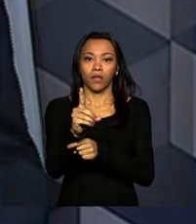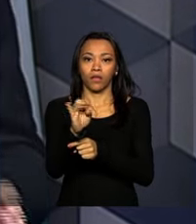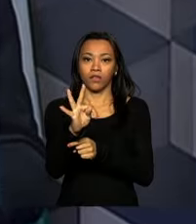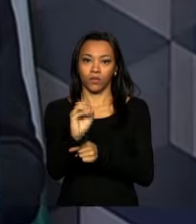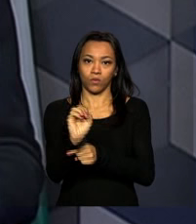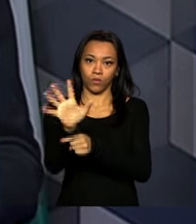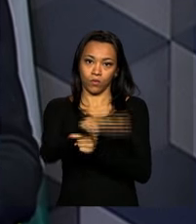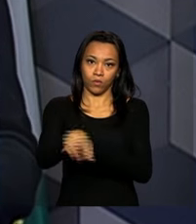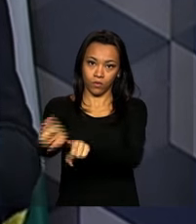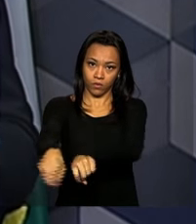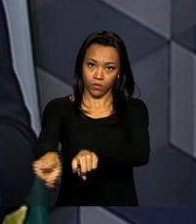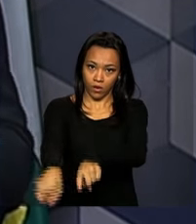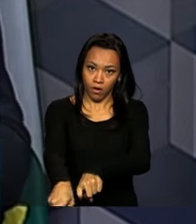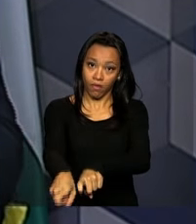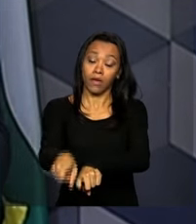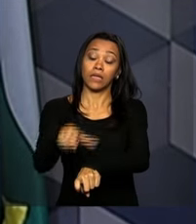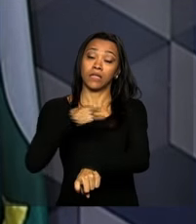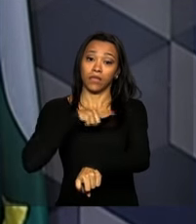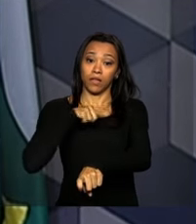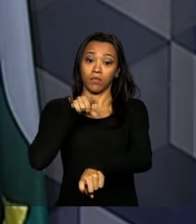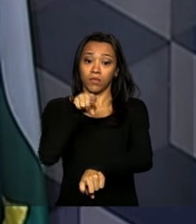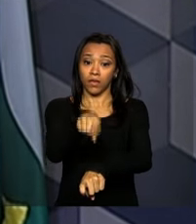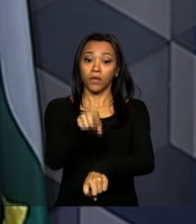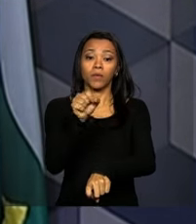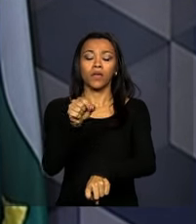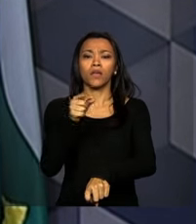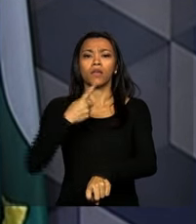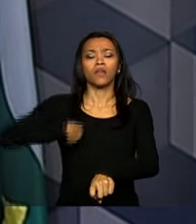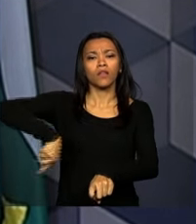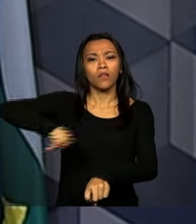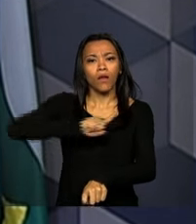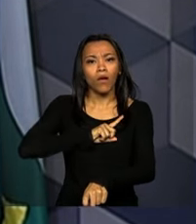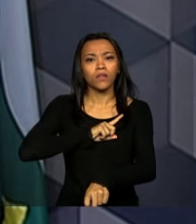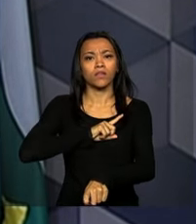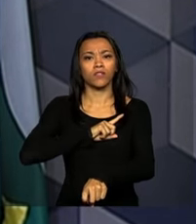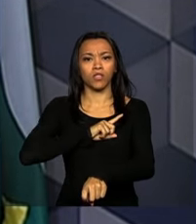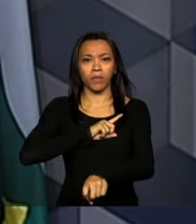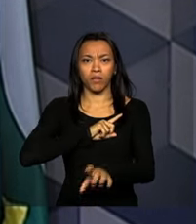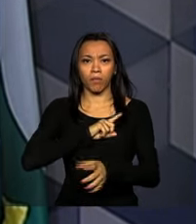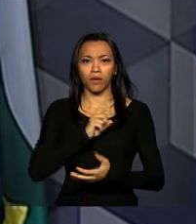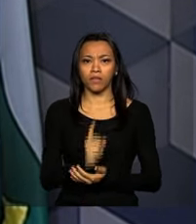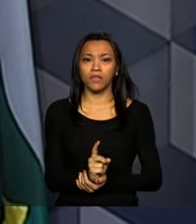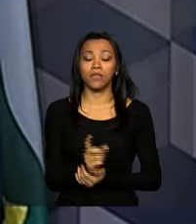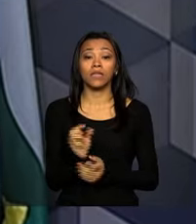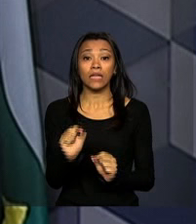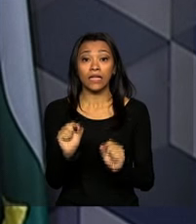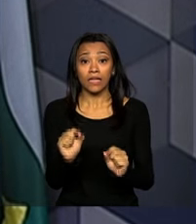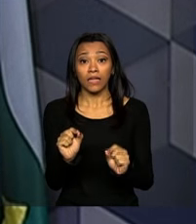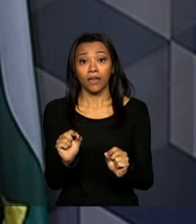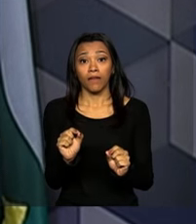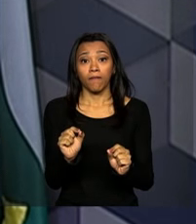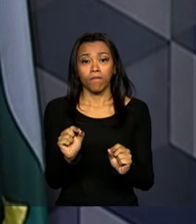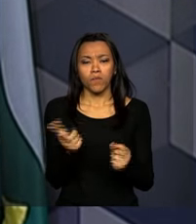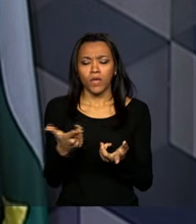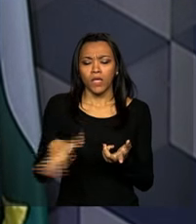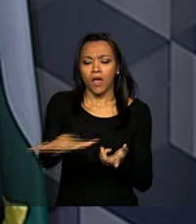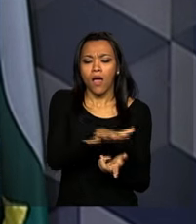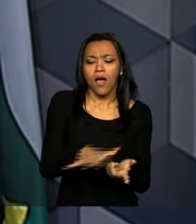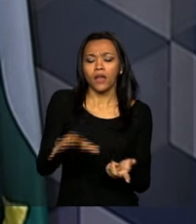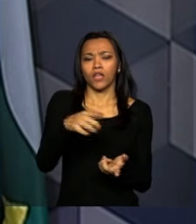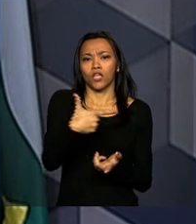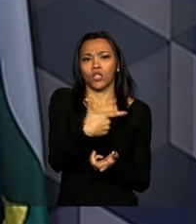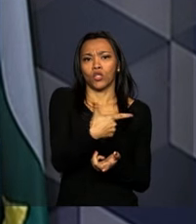uma distribuição que mostra que nós estamos com esses números aí para a safra